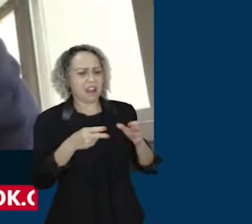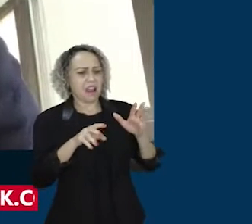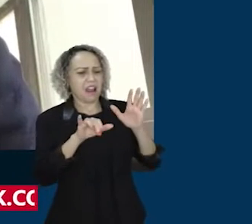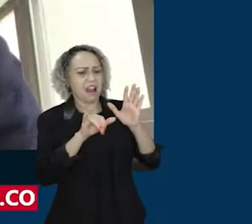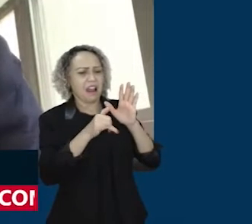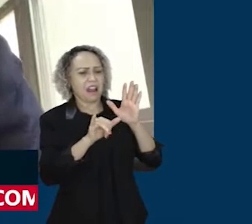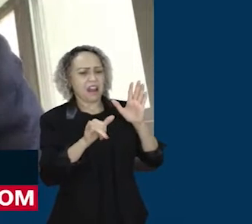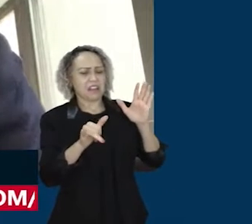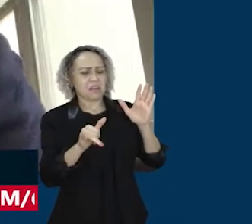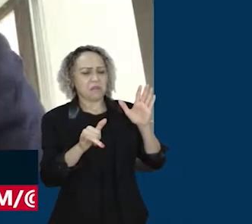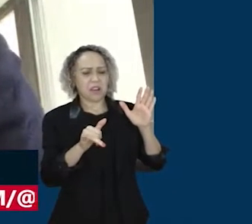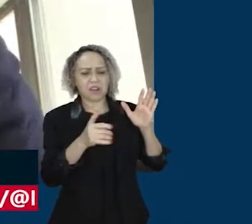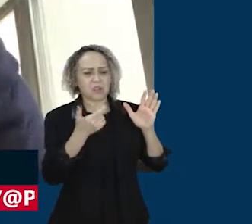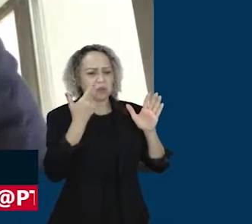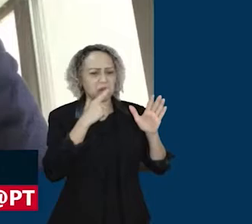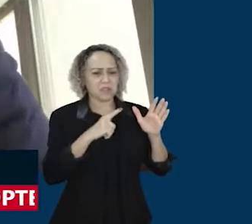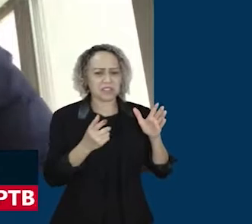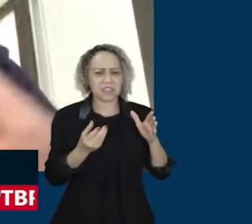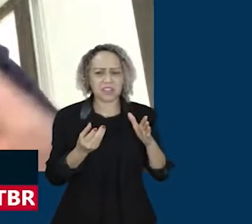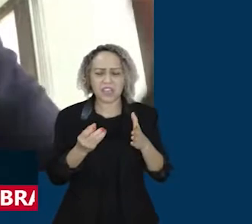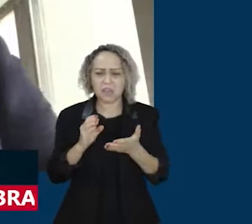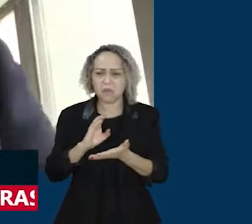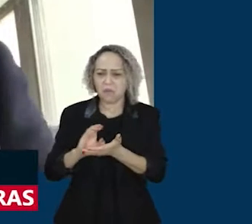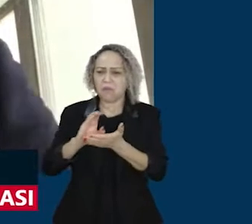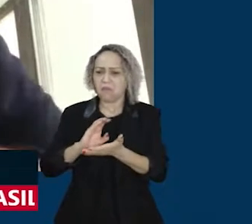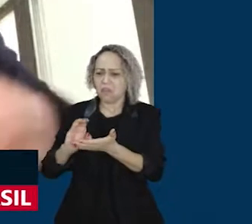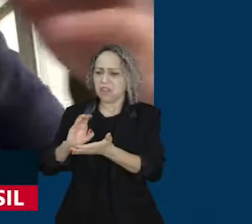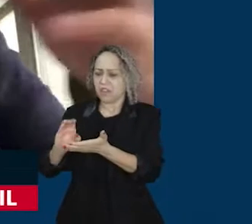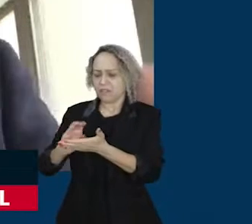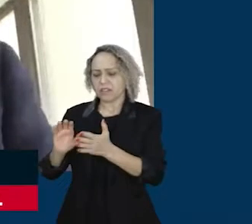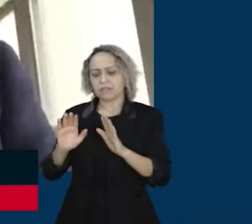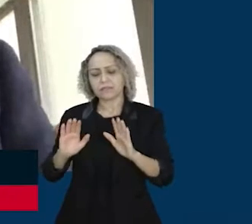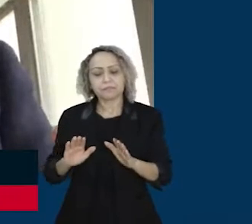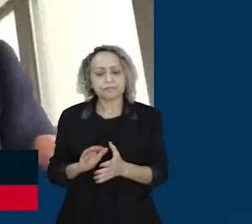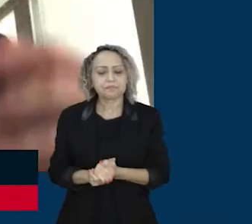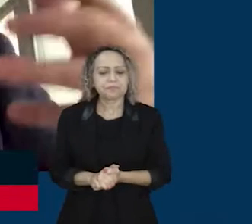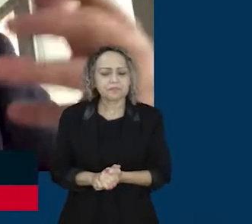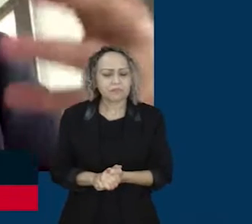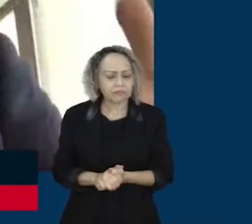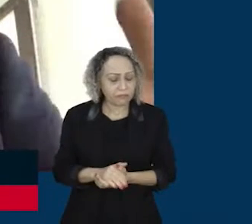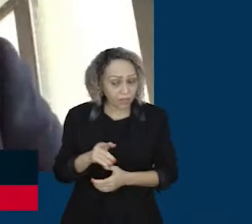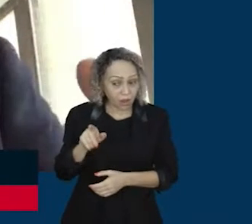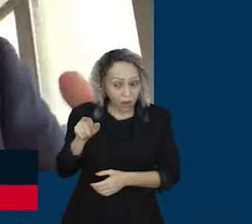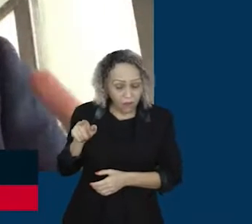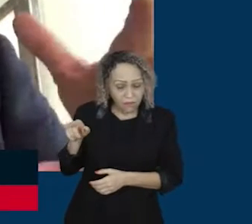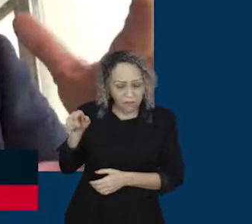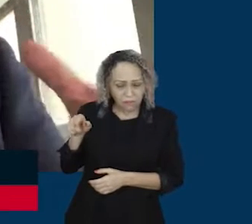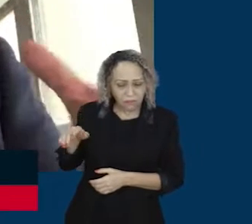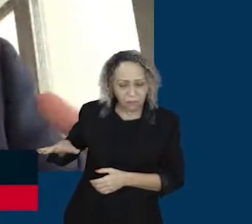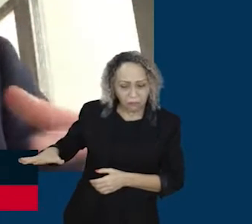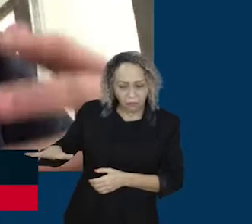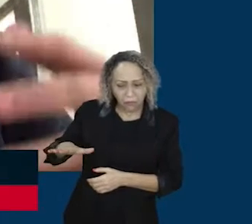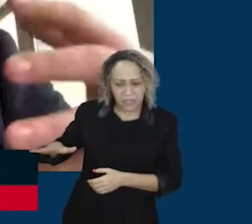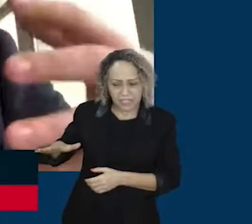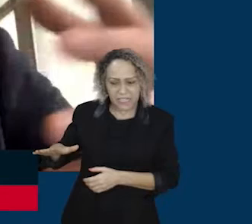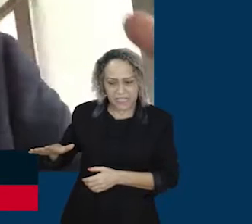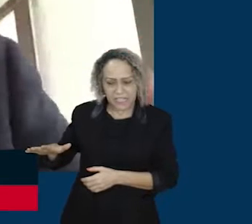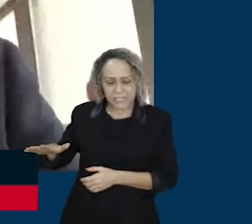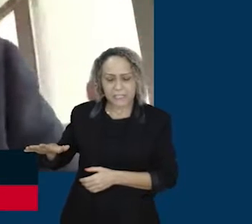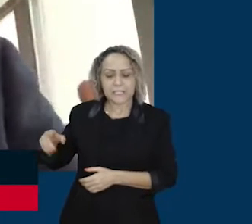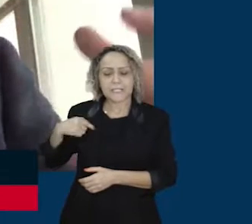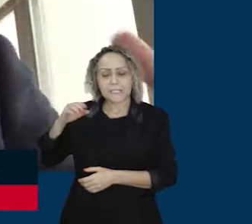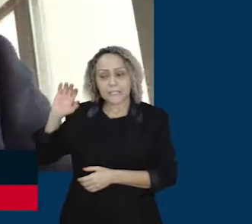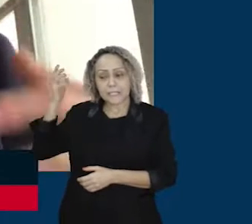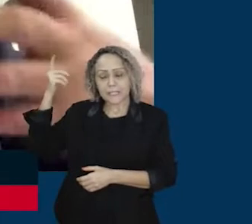investir. Não, amigo. A ideia de todos vocês aí, de todo mundo que participou desse processo, foi justamente restringir ou